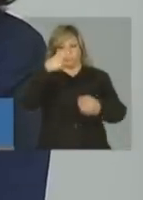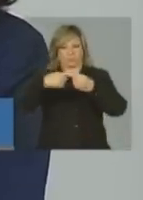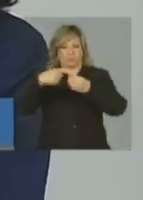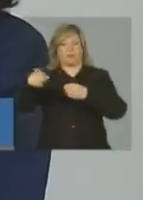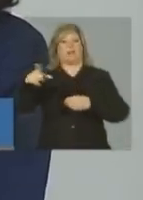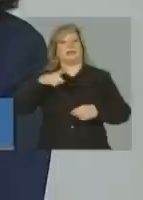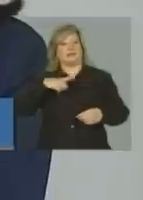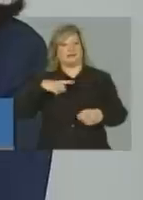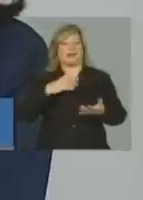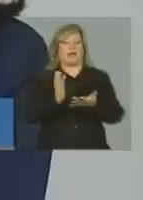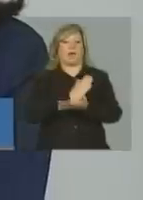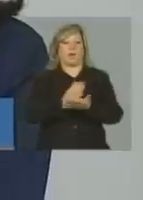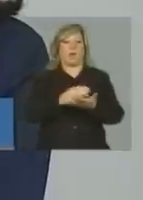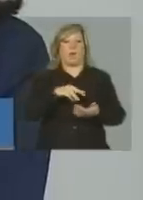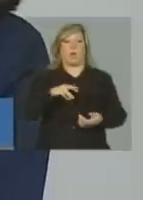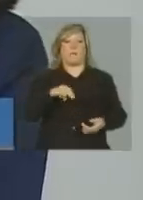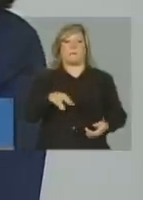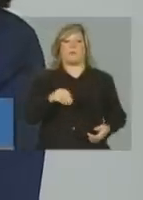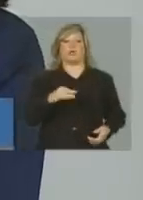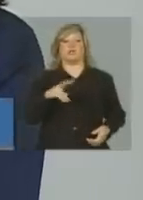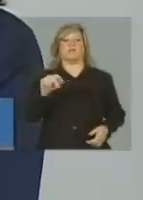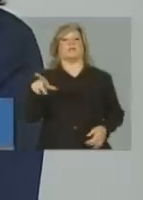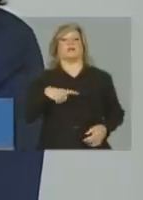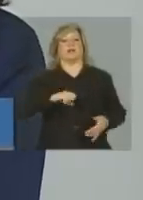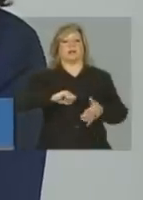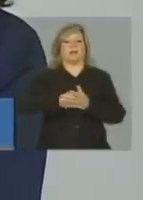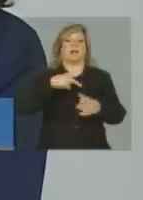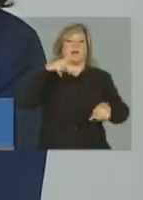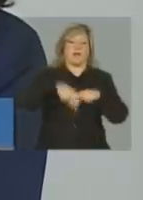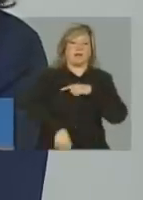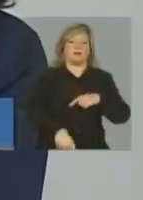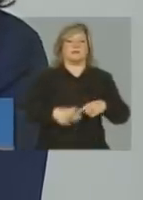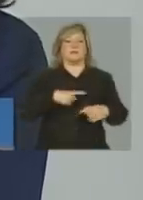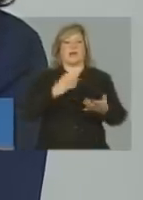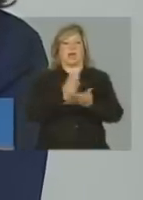SIBEC. E a gente tem percebido que os gestores têm cancelado